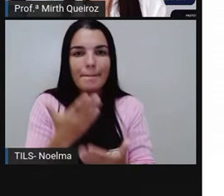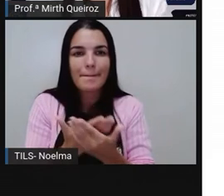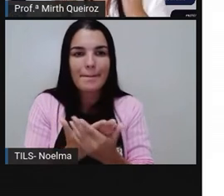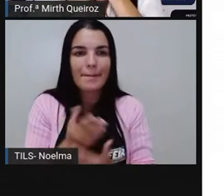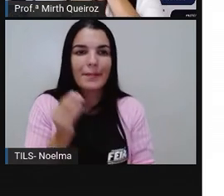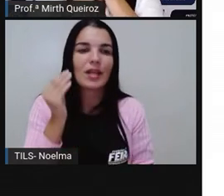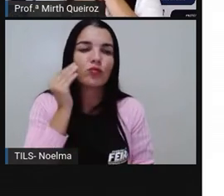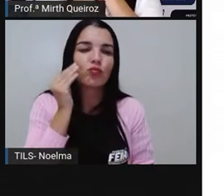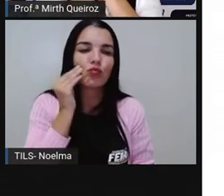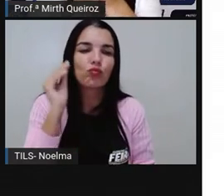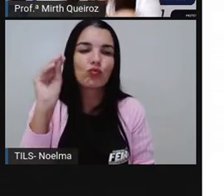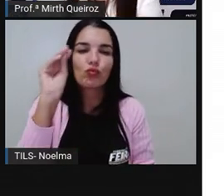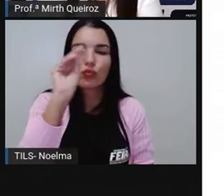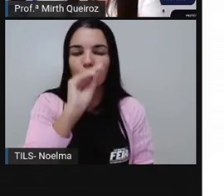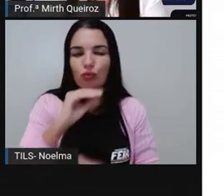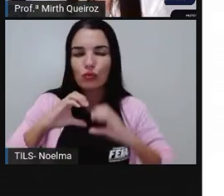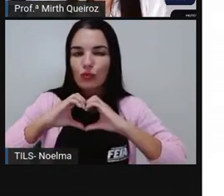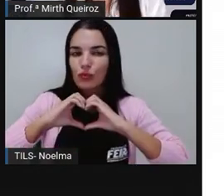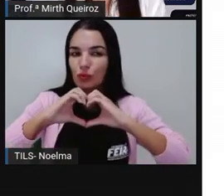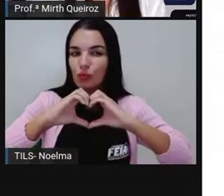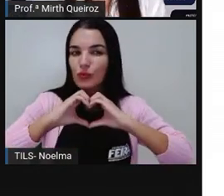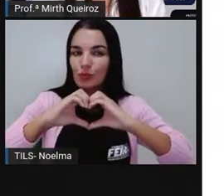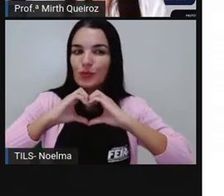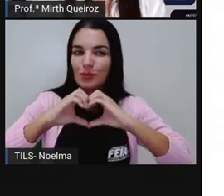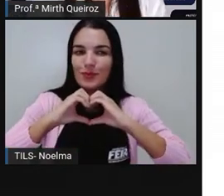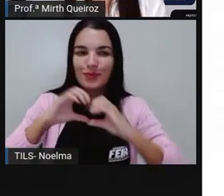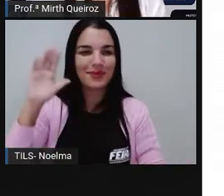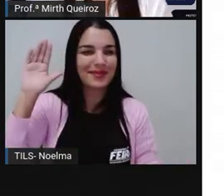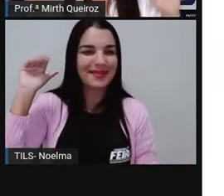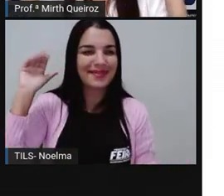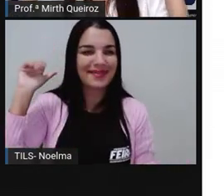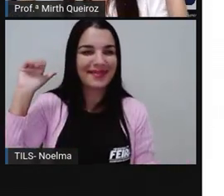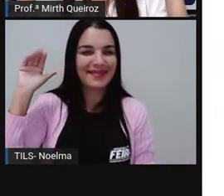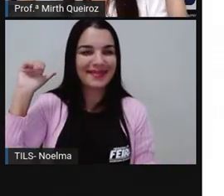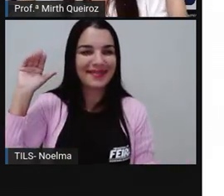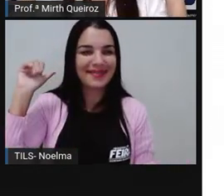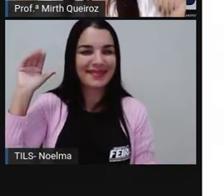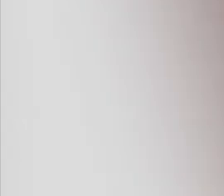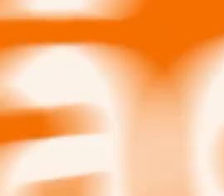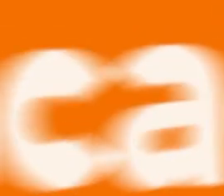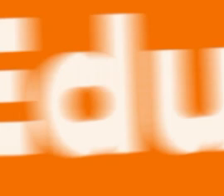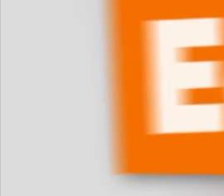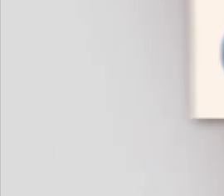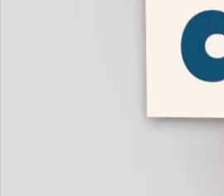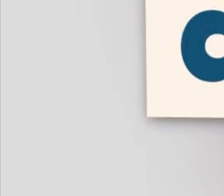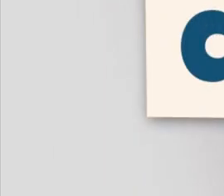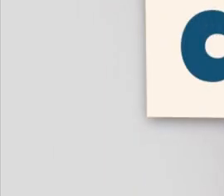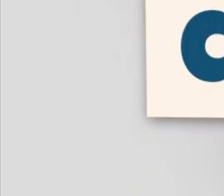aula. Um beijo no coração de cada um de vocês e até mais. Tchau, tchau.